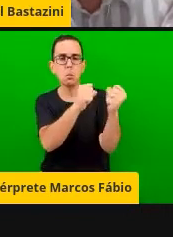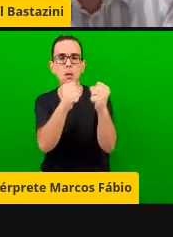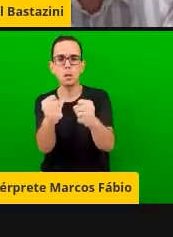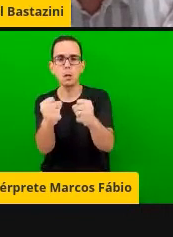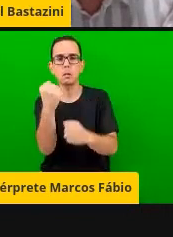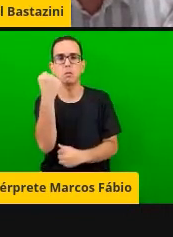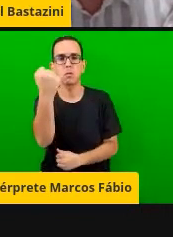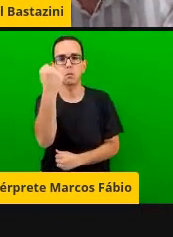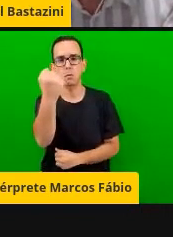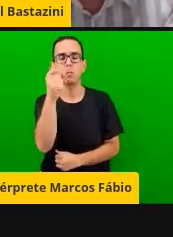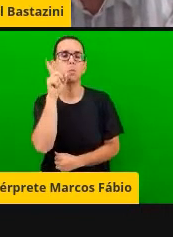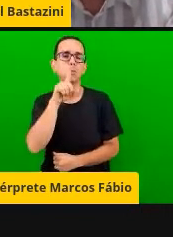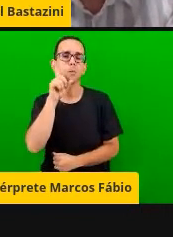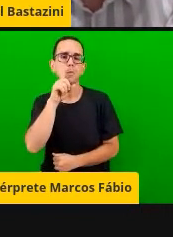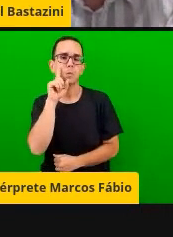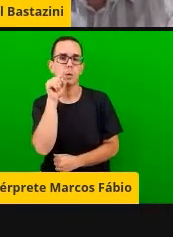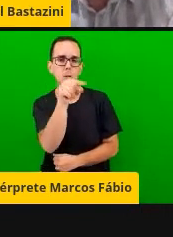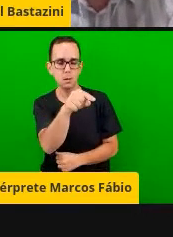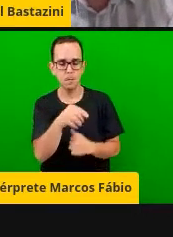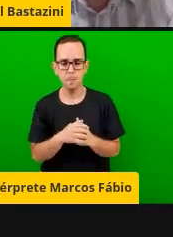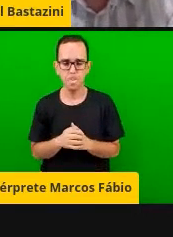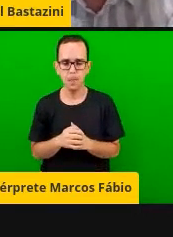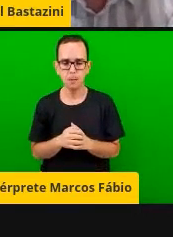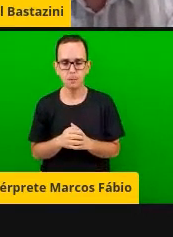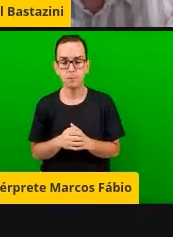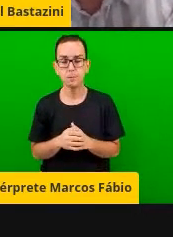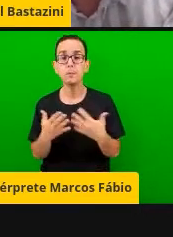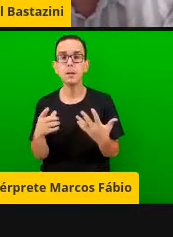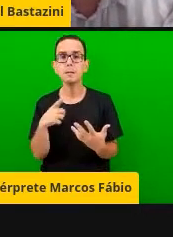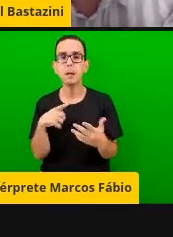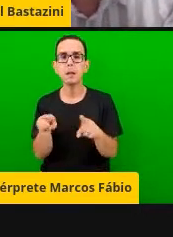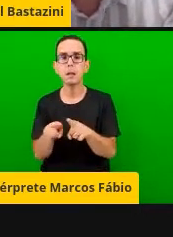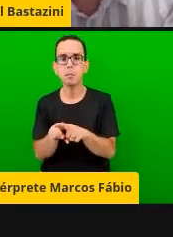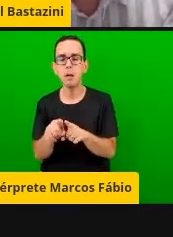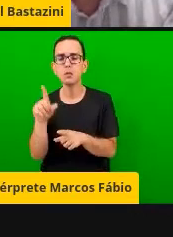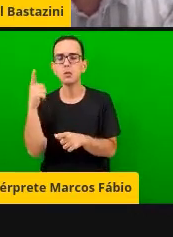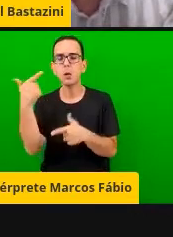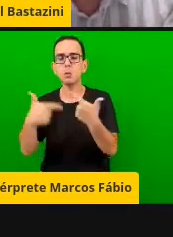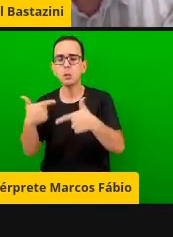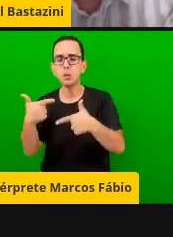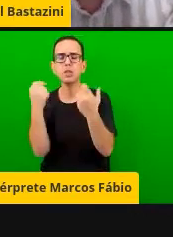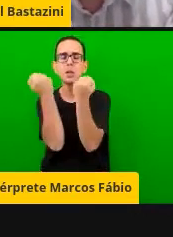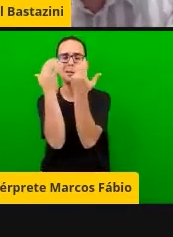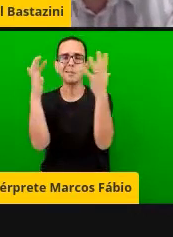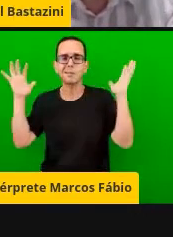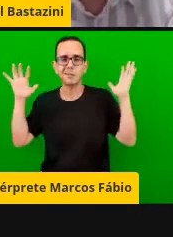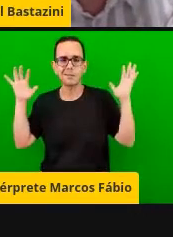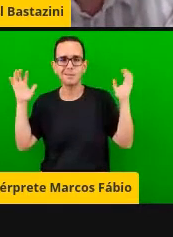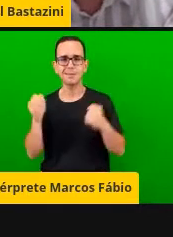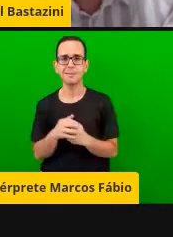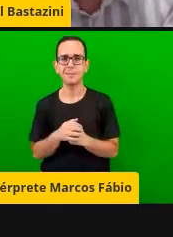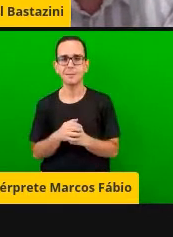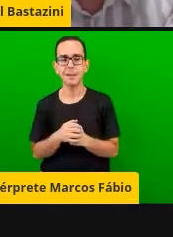caso, os Estados Unidos, tá? E a gente tem também uma geopolítica do meio ambiente, como o Rafael falou, uma